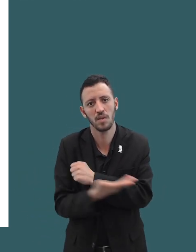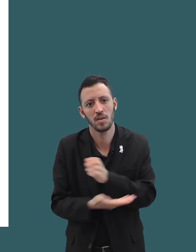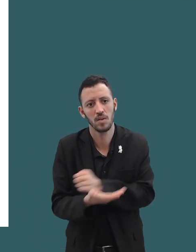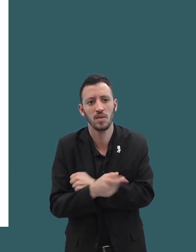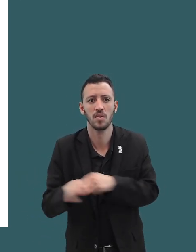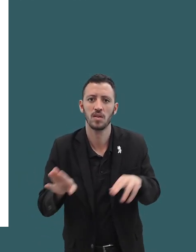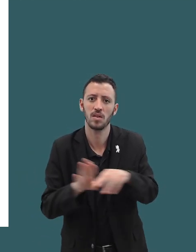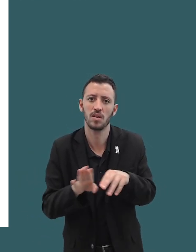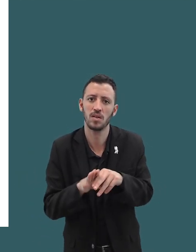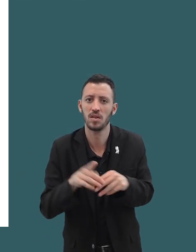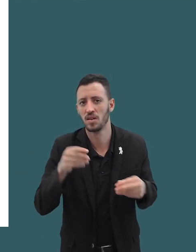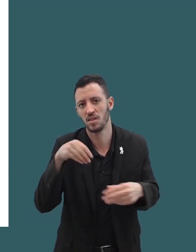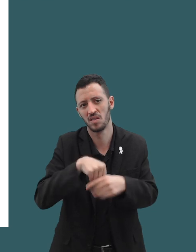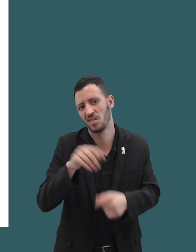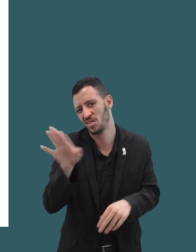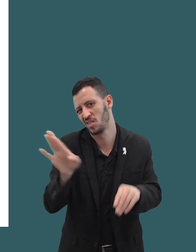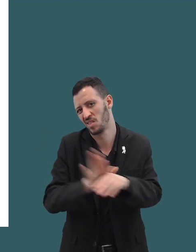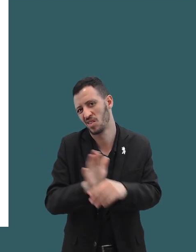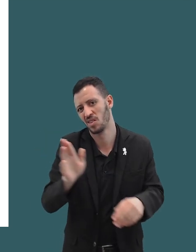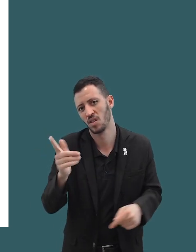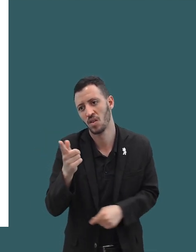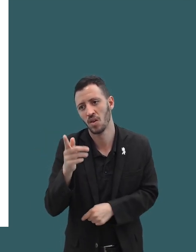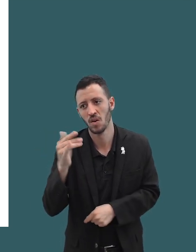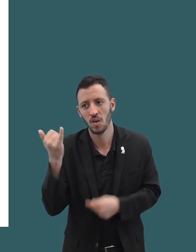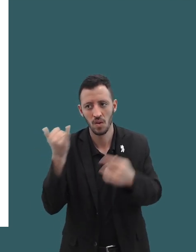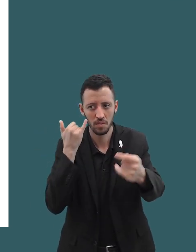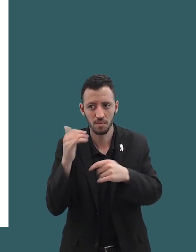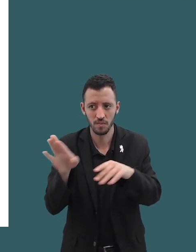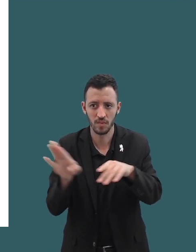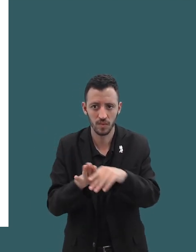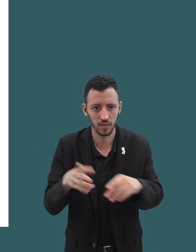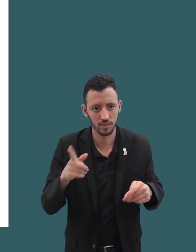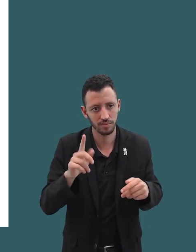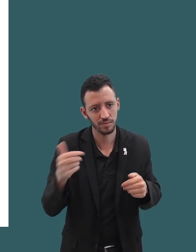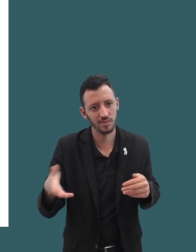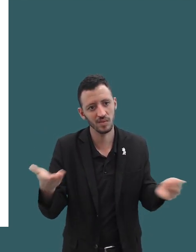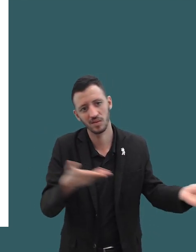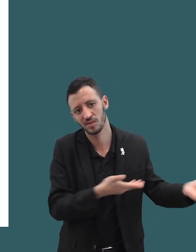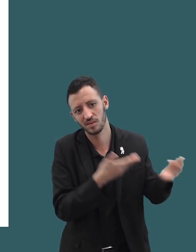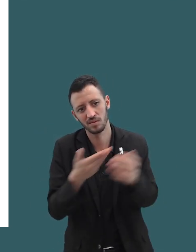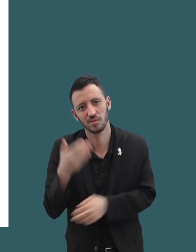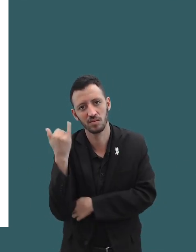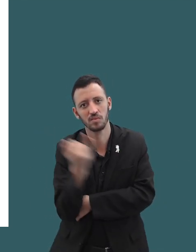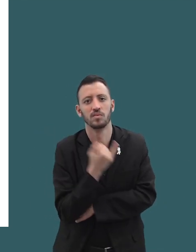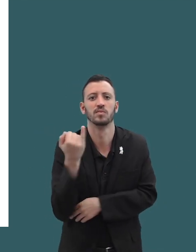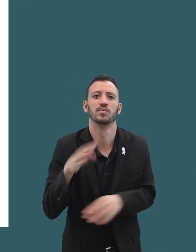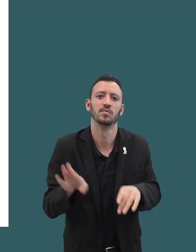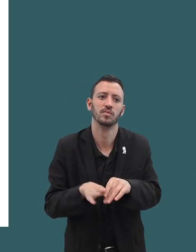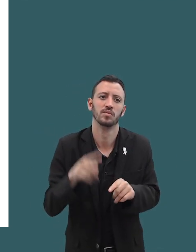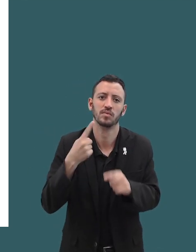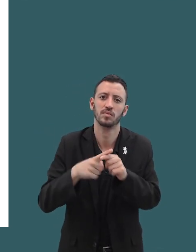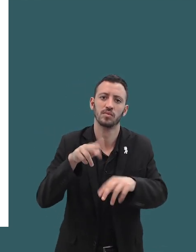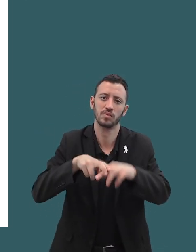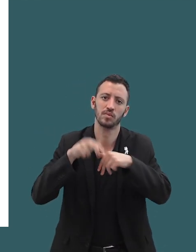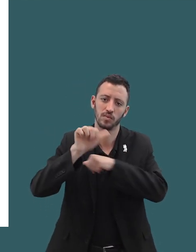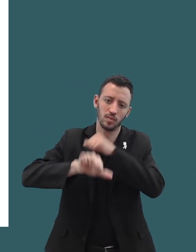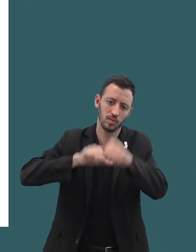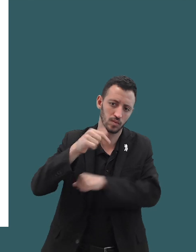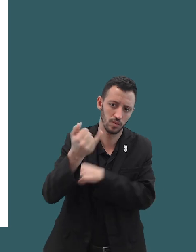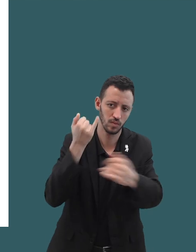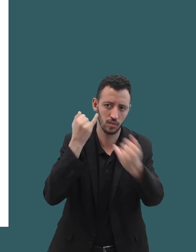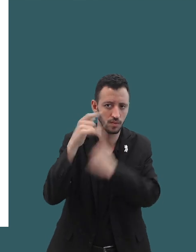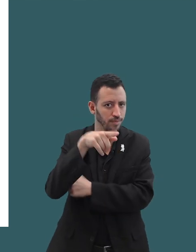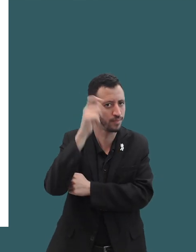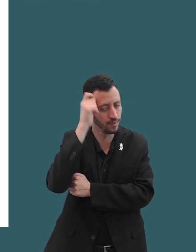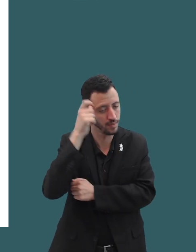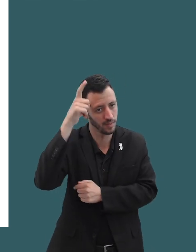Porque informação não é a mesma coisa que conhecimento. E eu venho da mídia, né? Então, a mídia é importante, mas para você transformar a informação